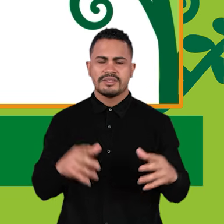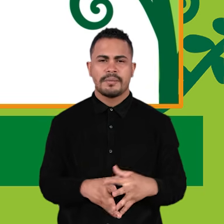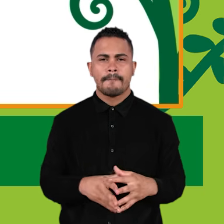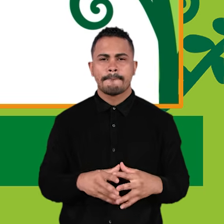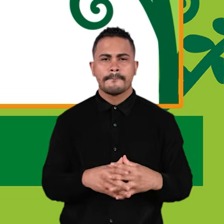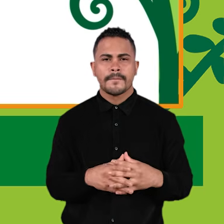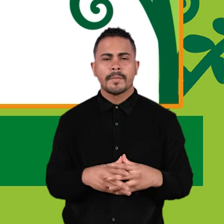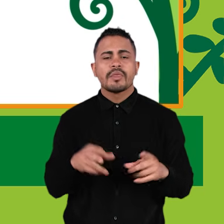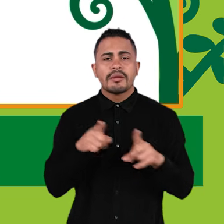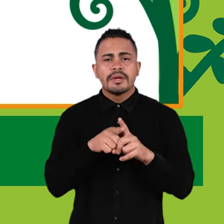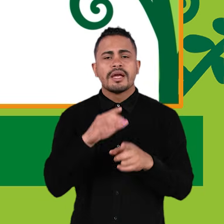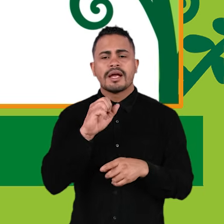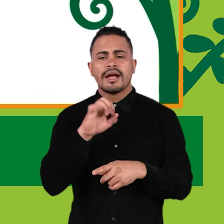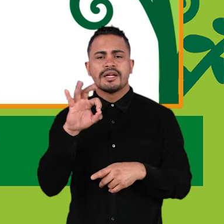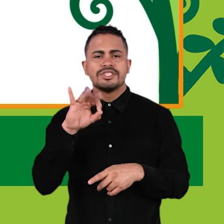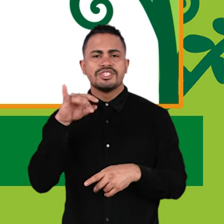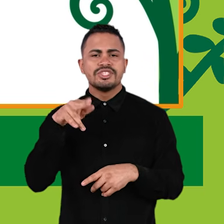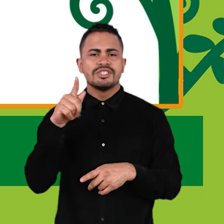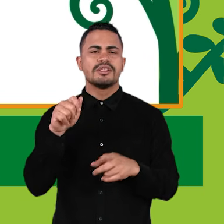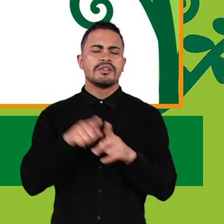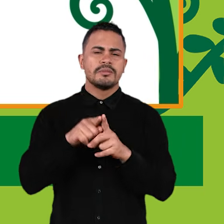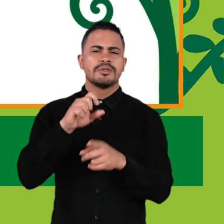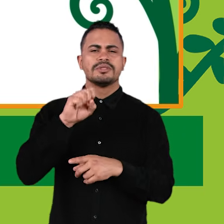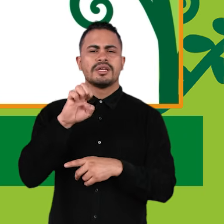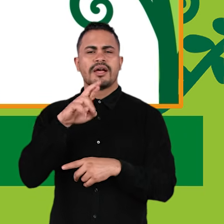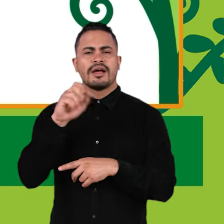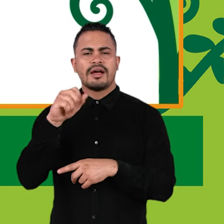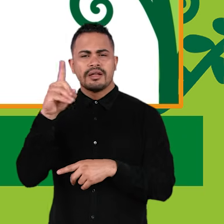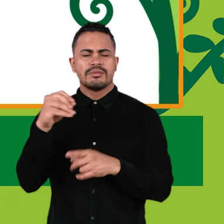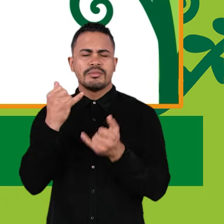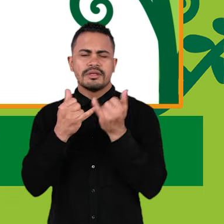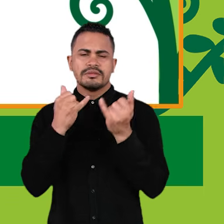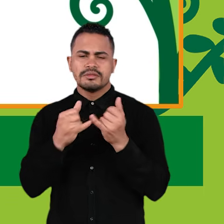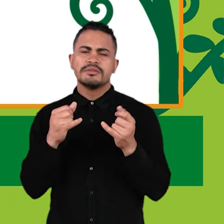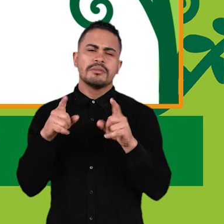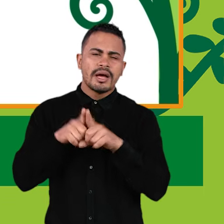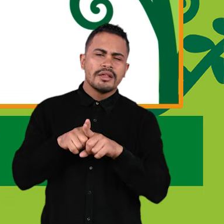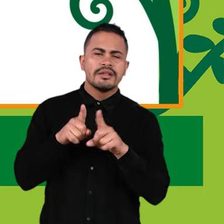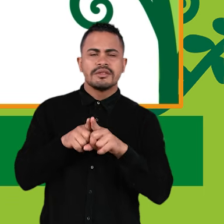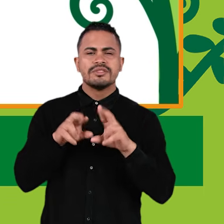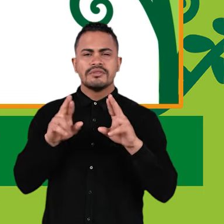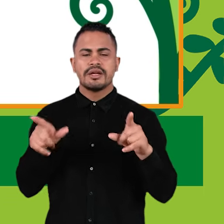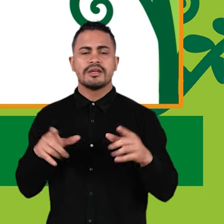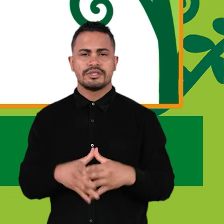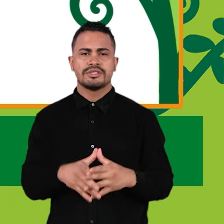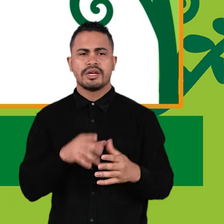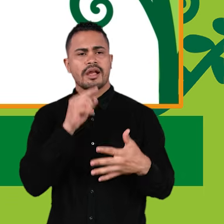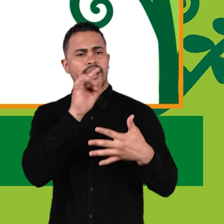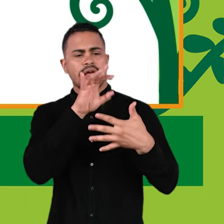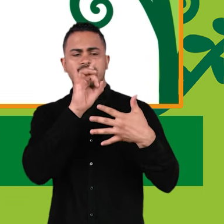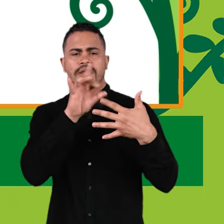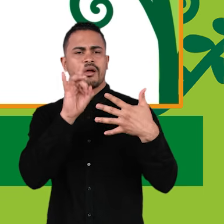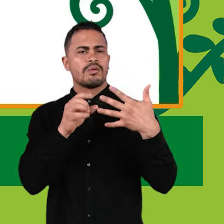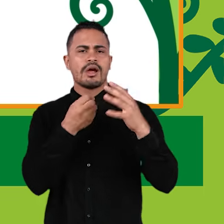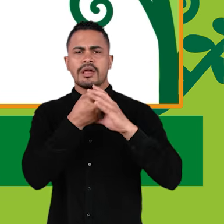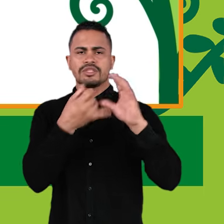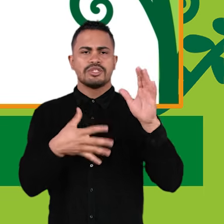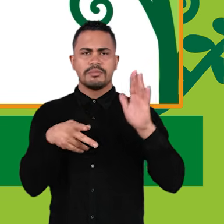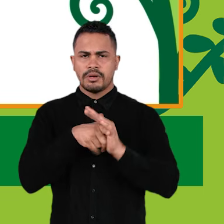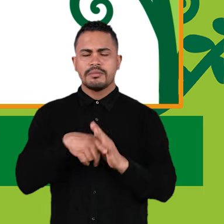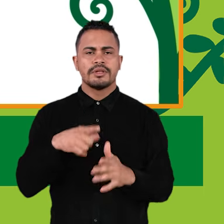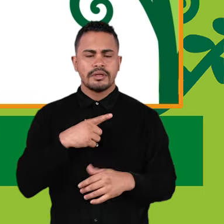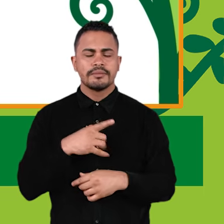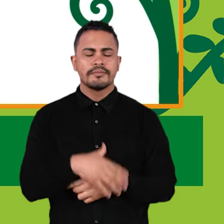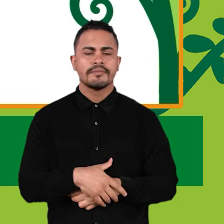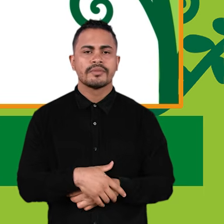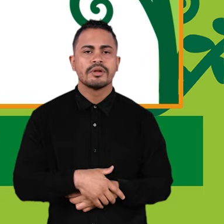distintas. Você tem a Caatinga e o Cerrado, que também tem similaridades, mas também são distintos. Então, cada um com as suas características. E